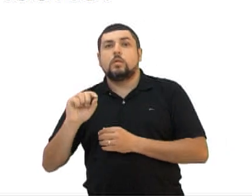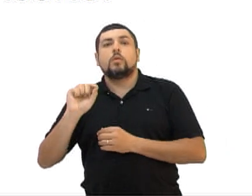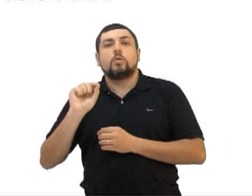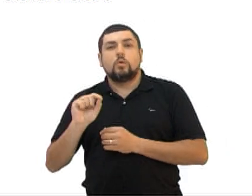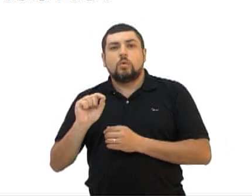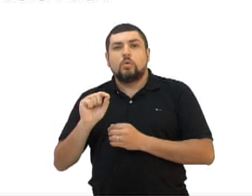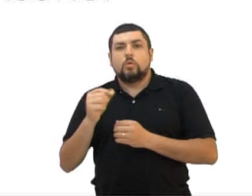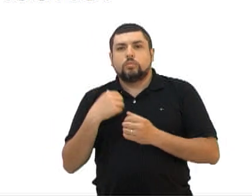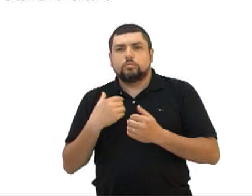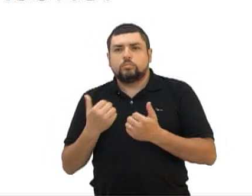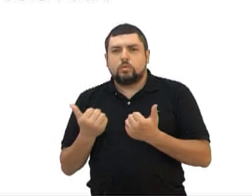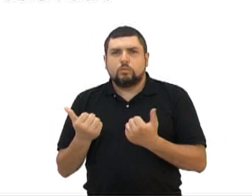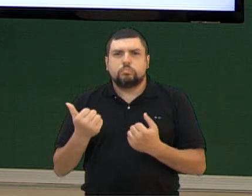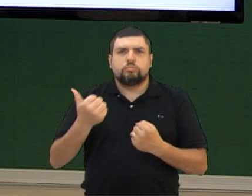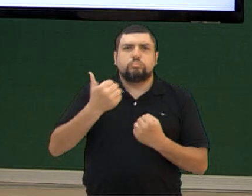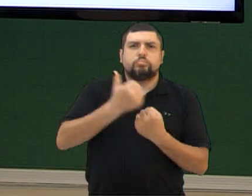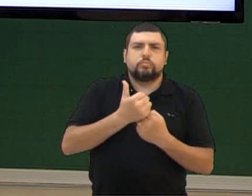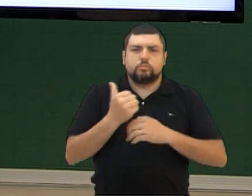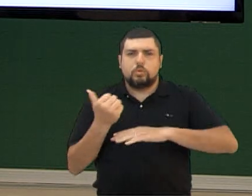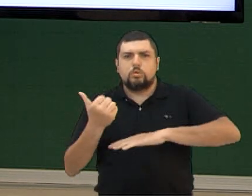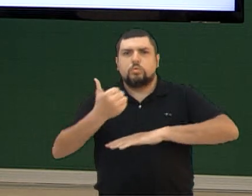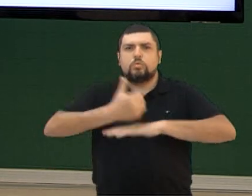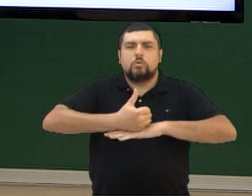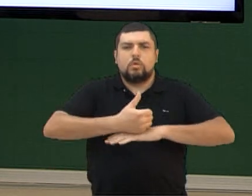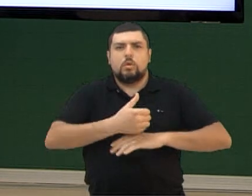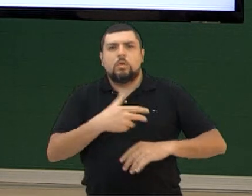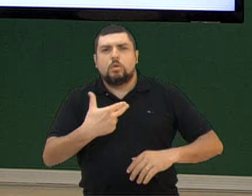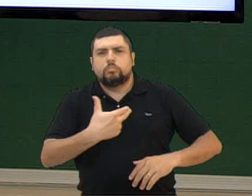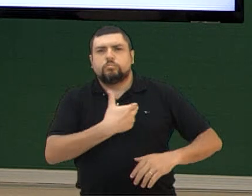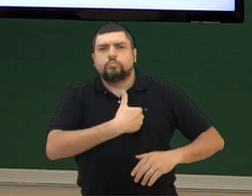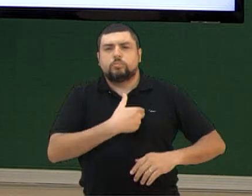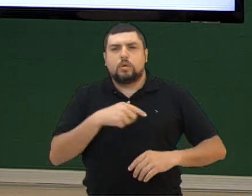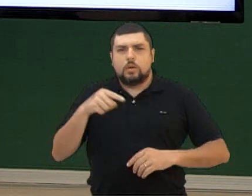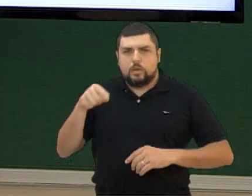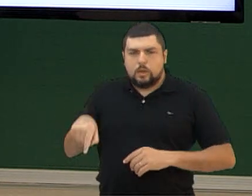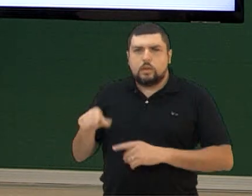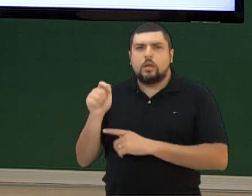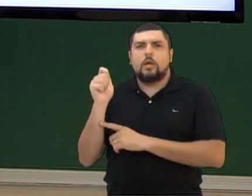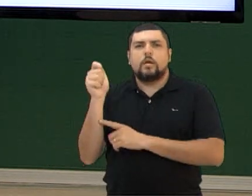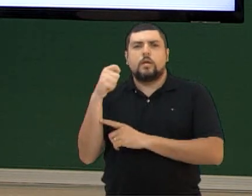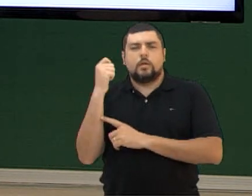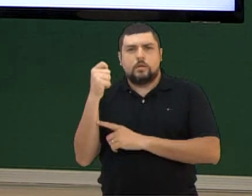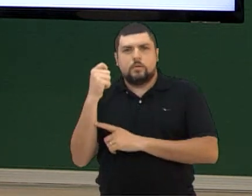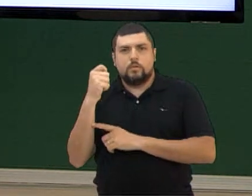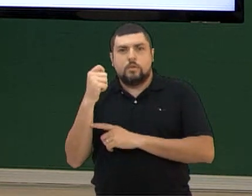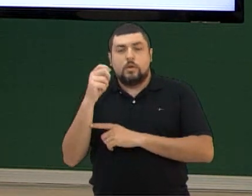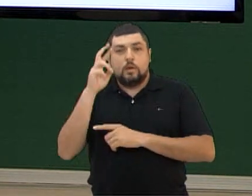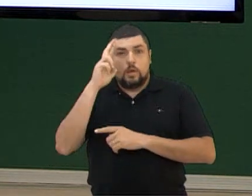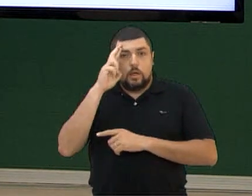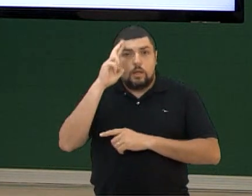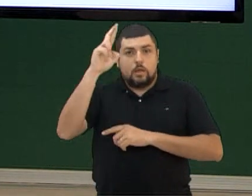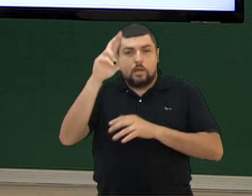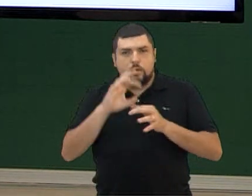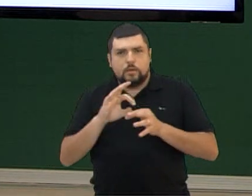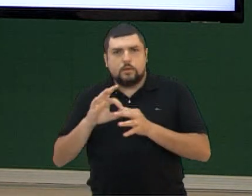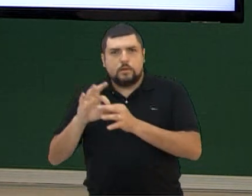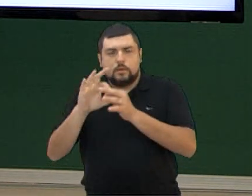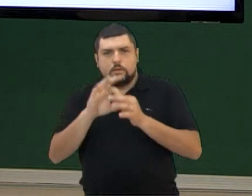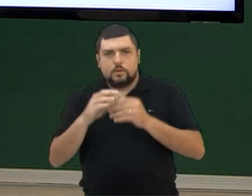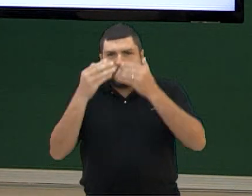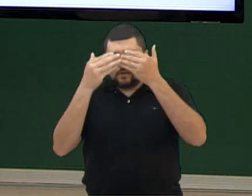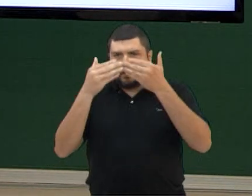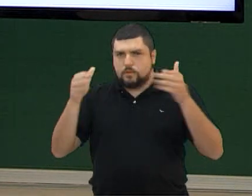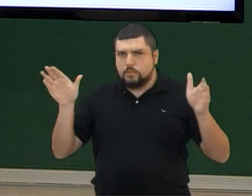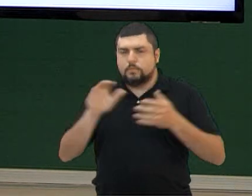governo provisório. Então, Getúlio Vargas, o gaúcho, líder da Aliança Liberal e foi candidato a presidente nas eleições